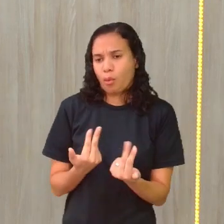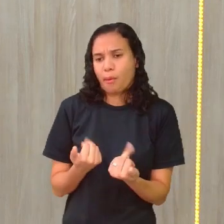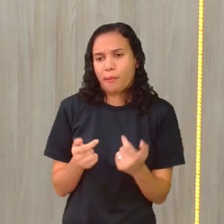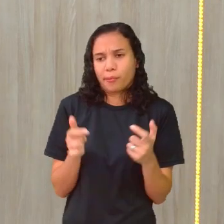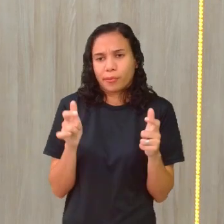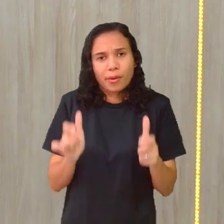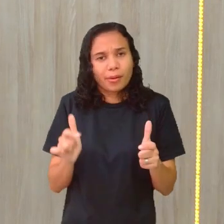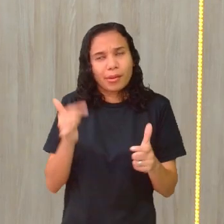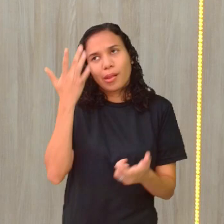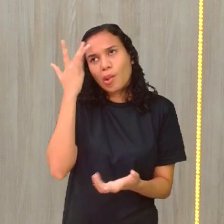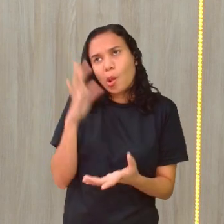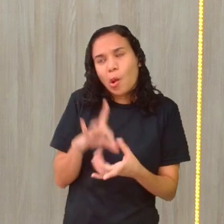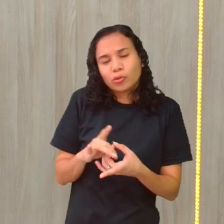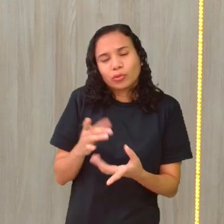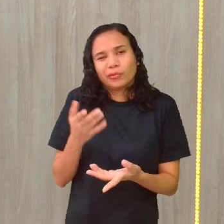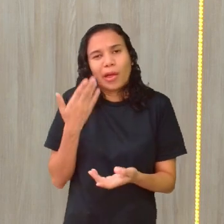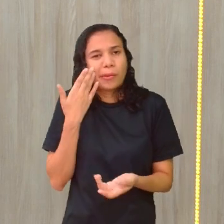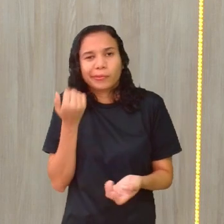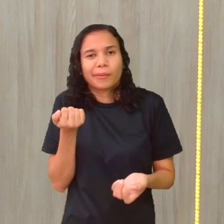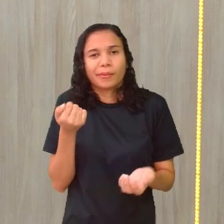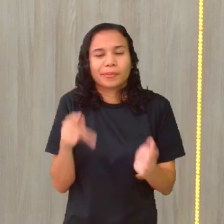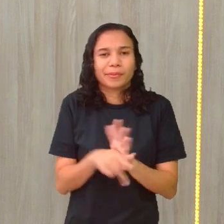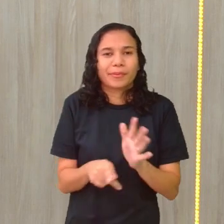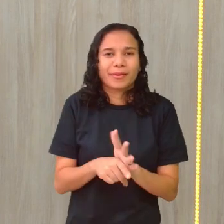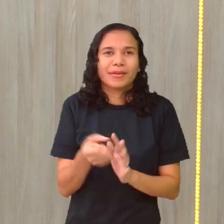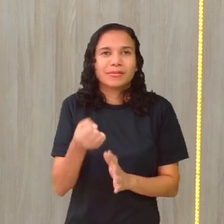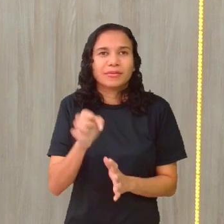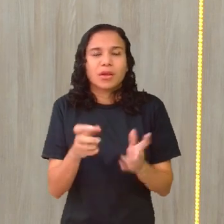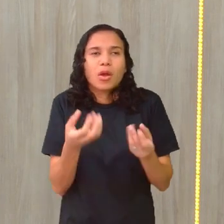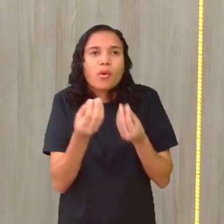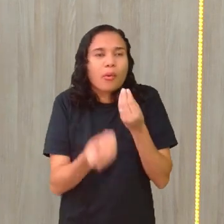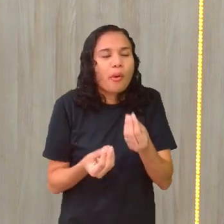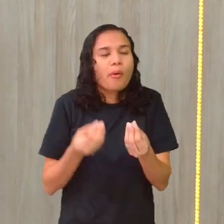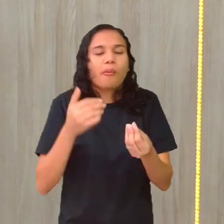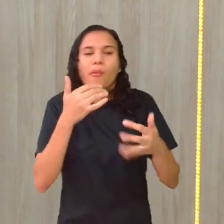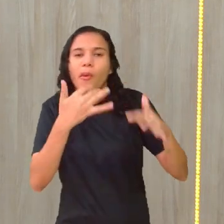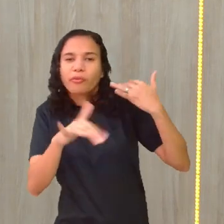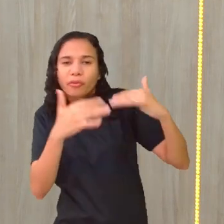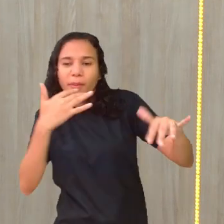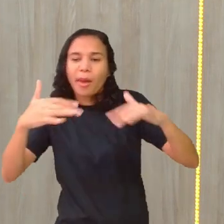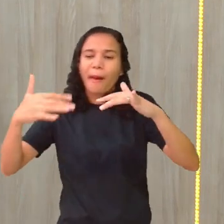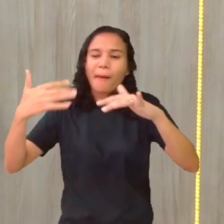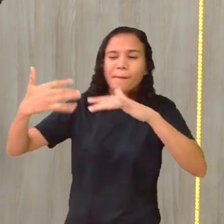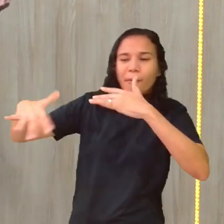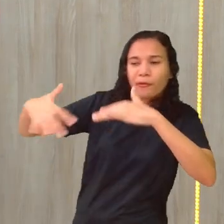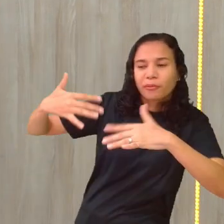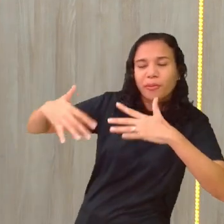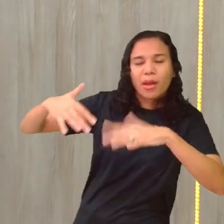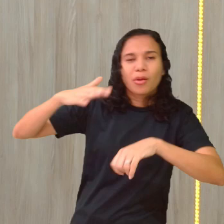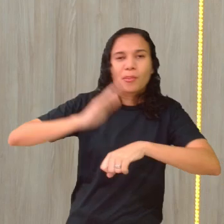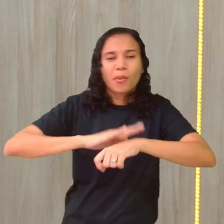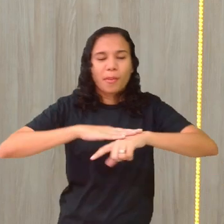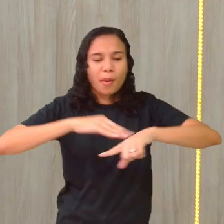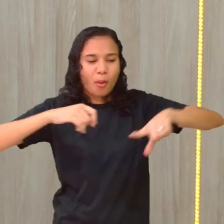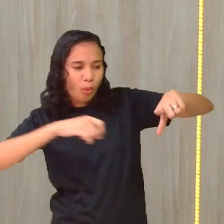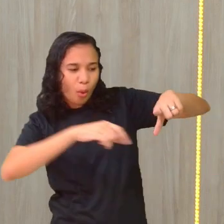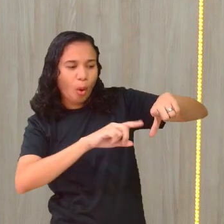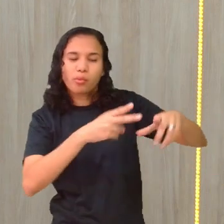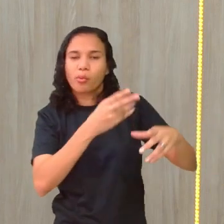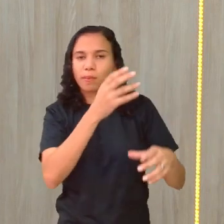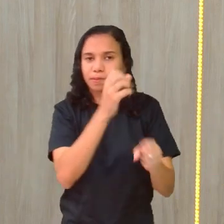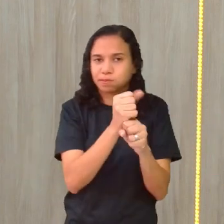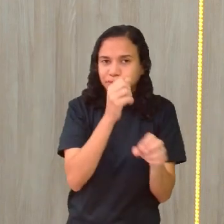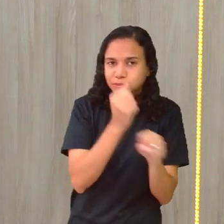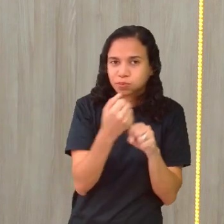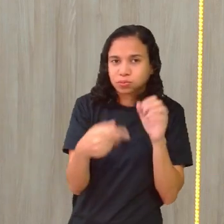mesmo. Lógico que é imprevisível as jogadas, os passes, né, o momento que você vai marcar um gol, um ponto,